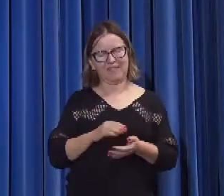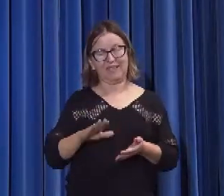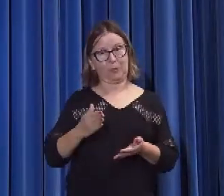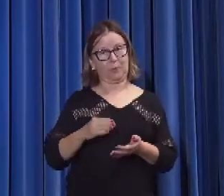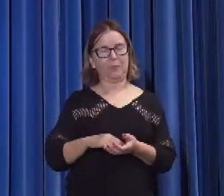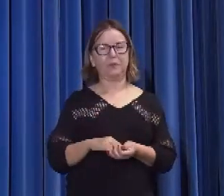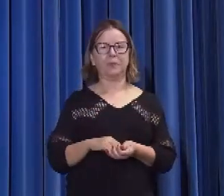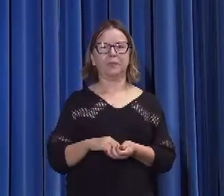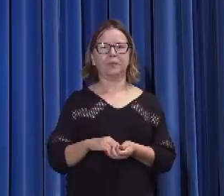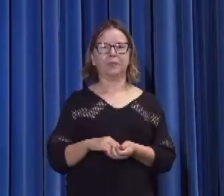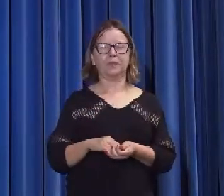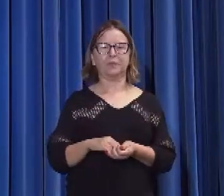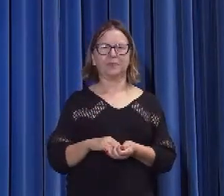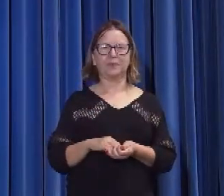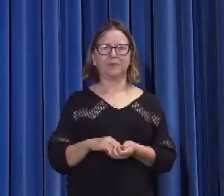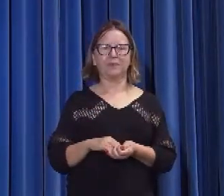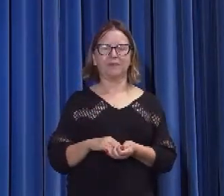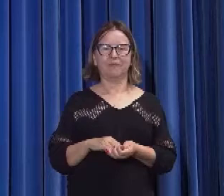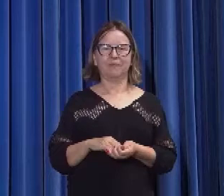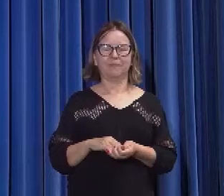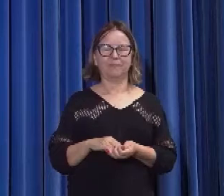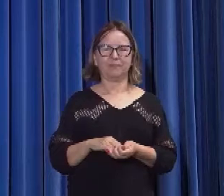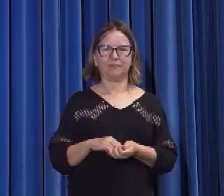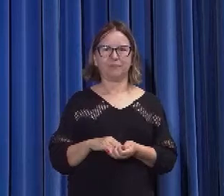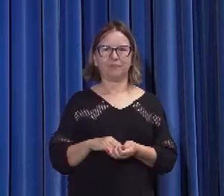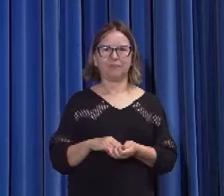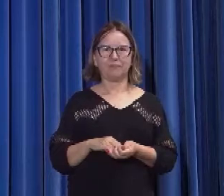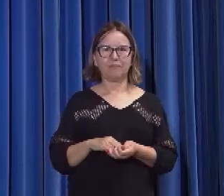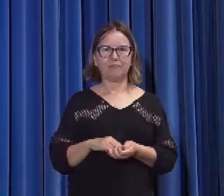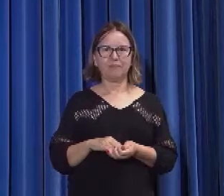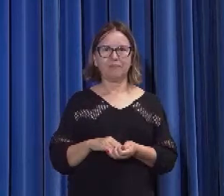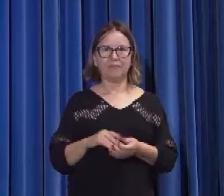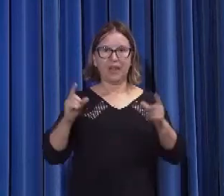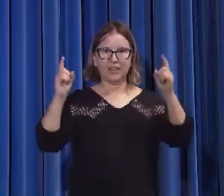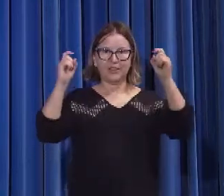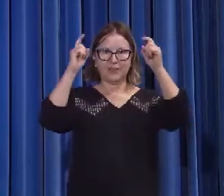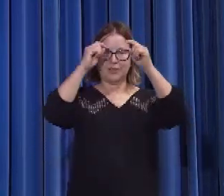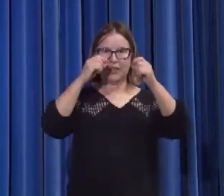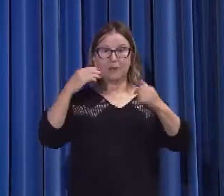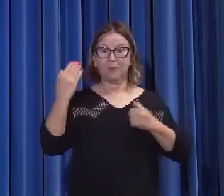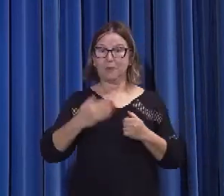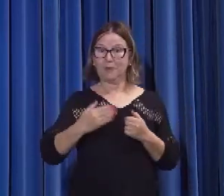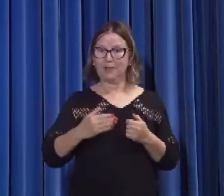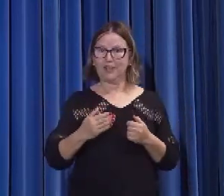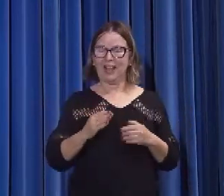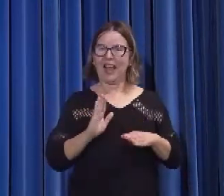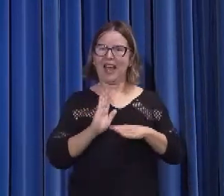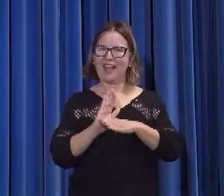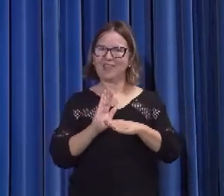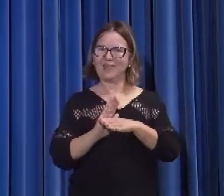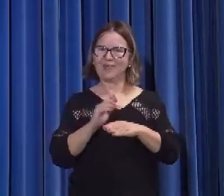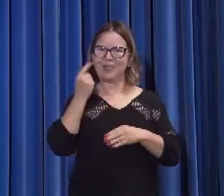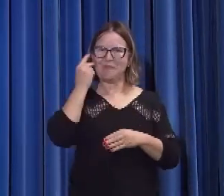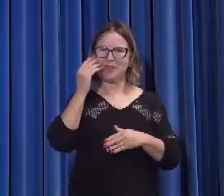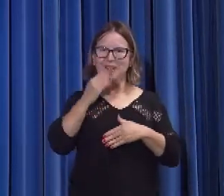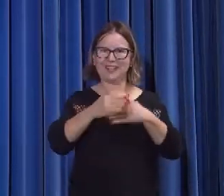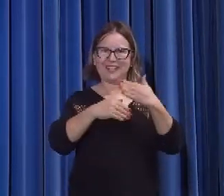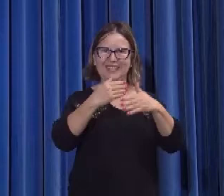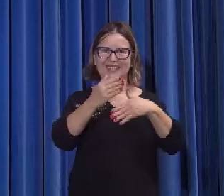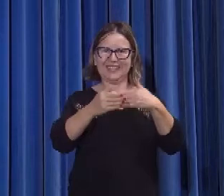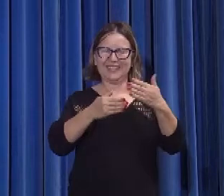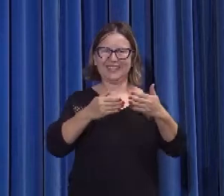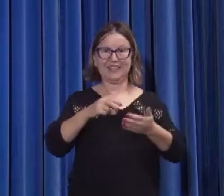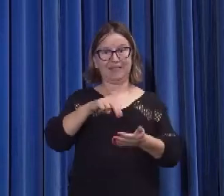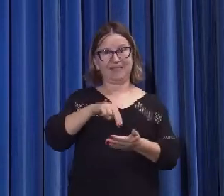Ela fala claramente, voltando aqui para o boletim, que as dificuldades e provações contribuem para o desenvolvimento da